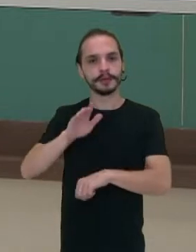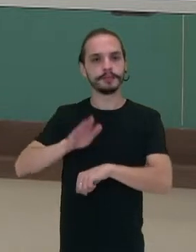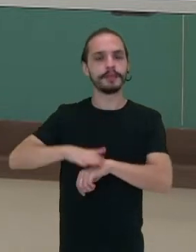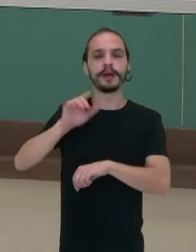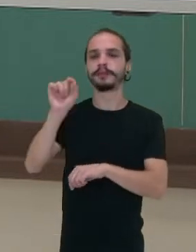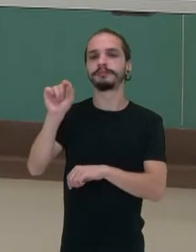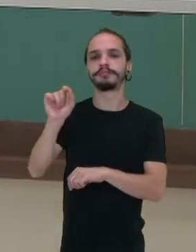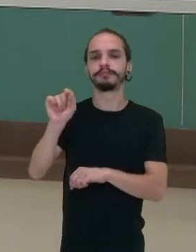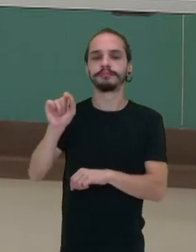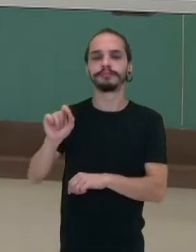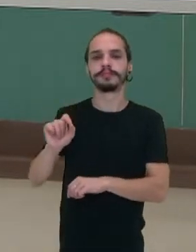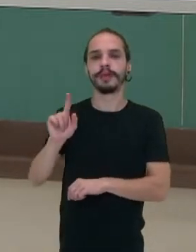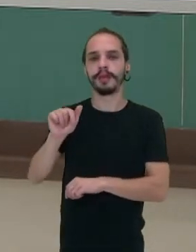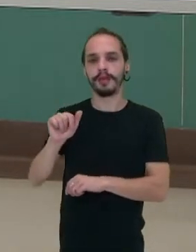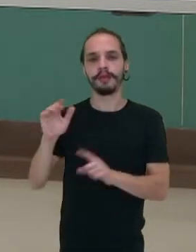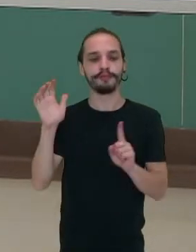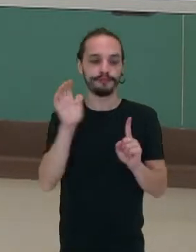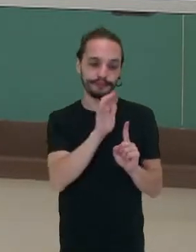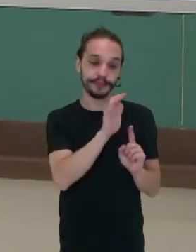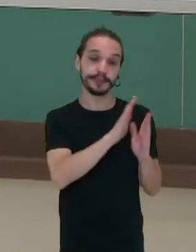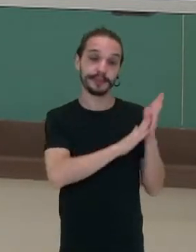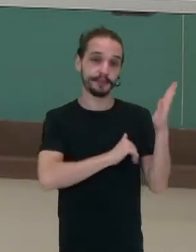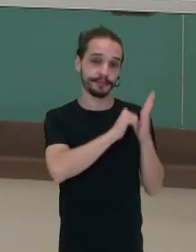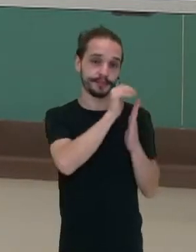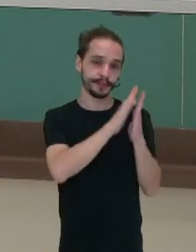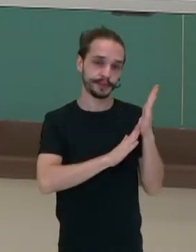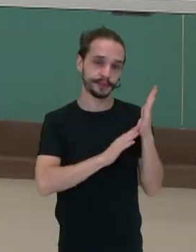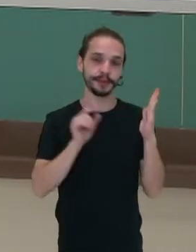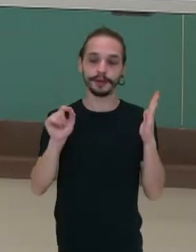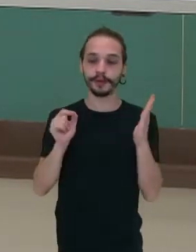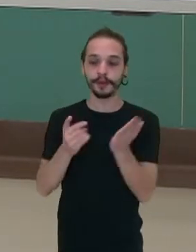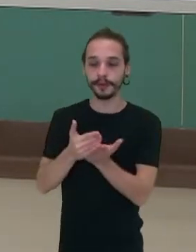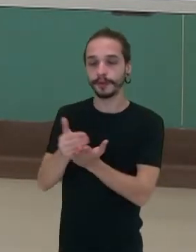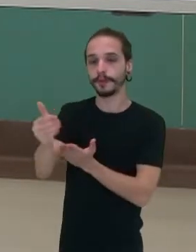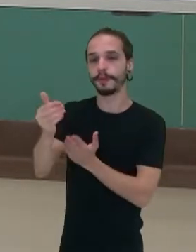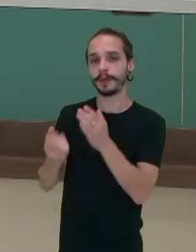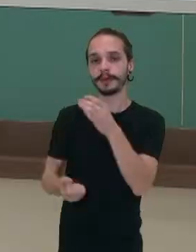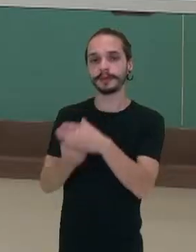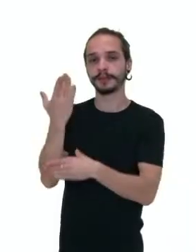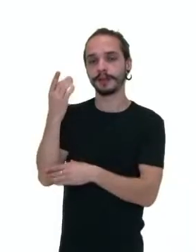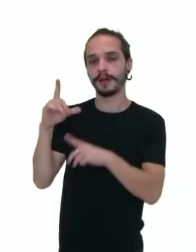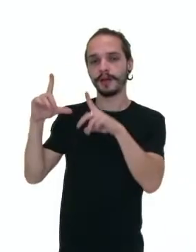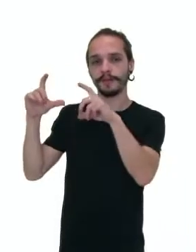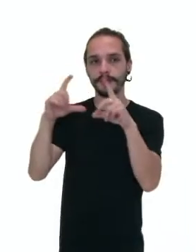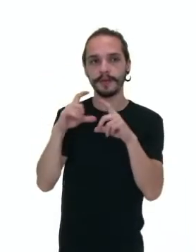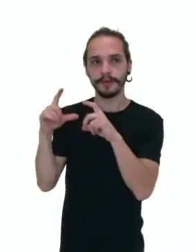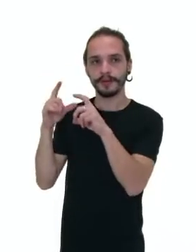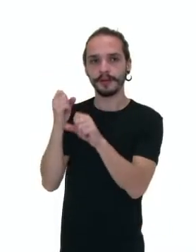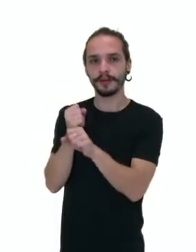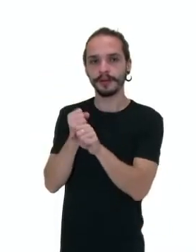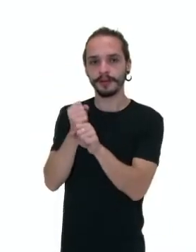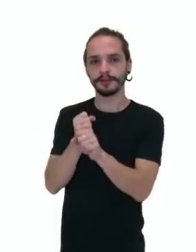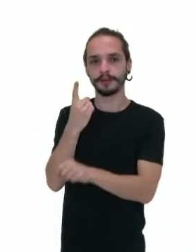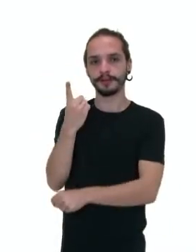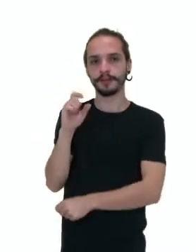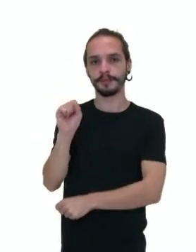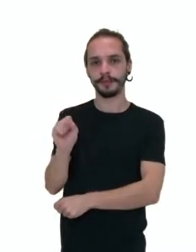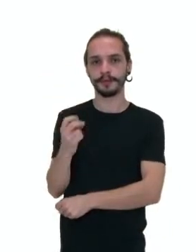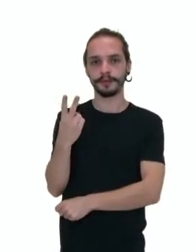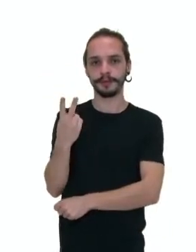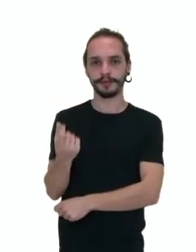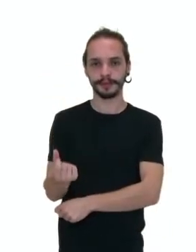época, que vai atingir diretamente a pintura? Nós temos a invenção da fotografia, em 1826. Nesse fórum, ele faz a invenção da fotografia, que ela é